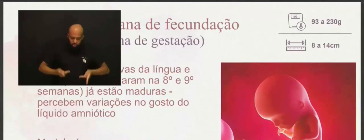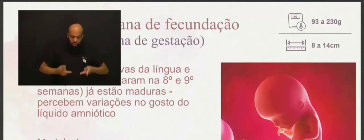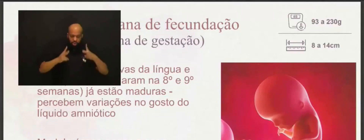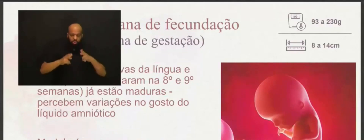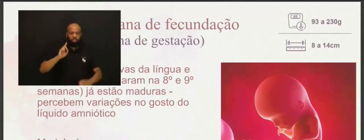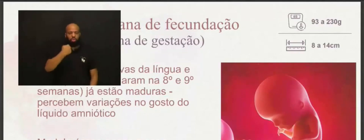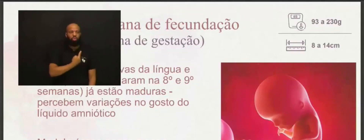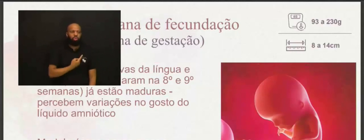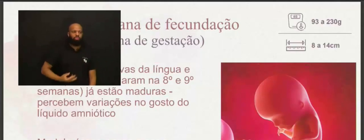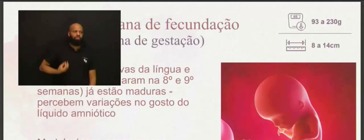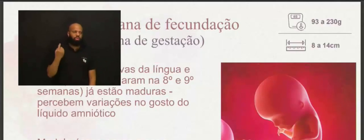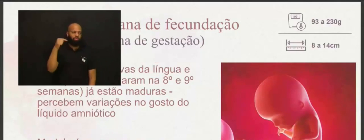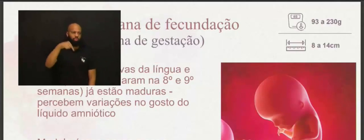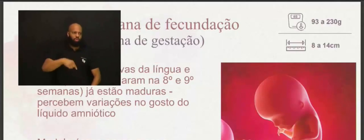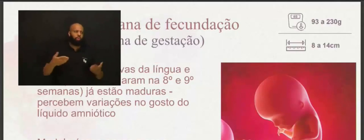aqui.